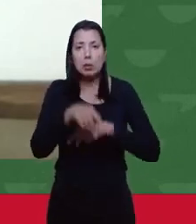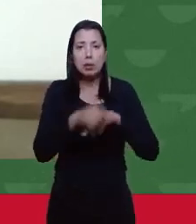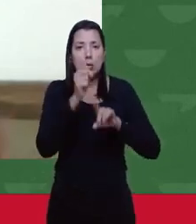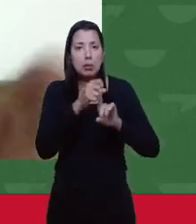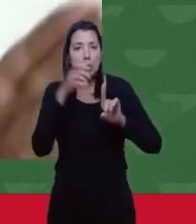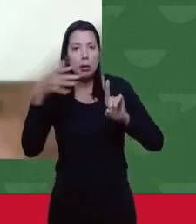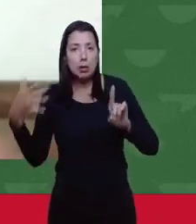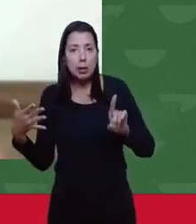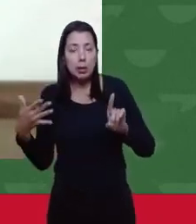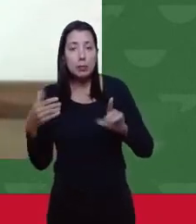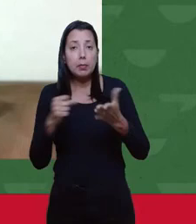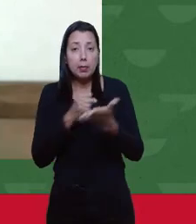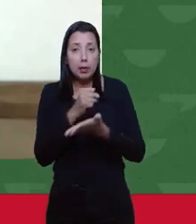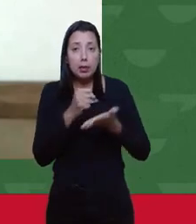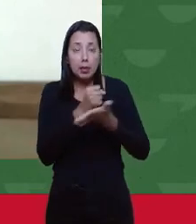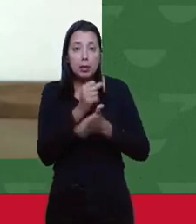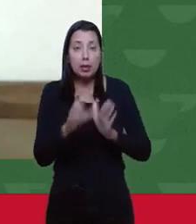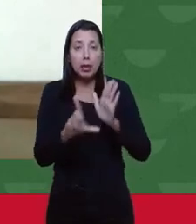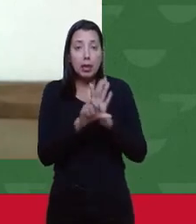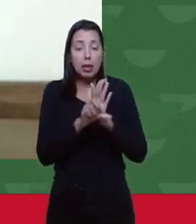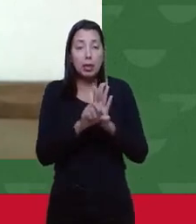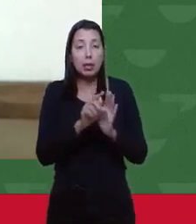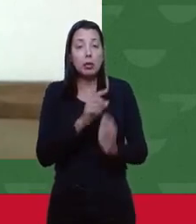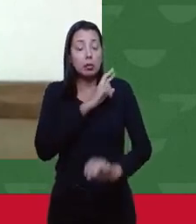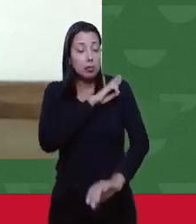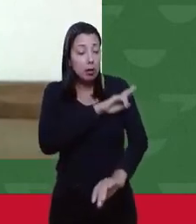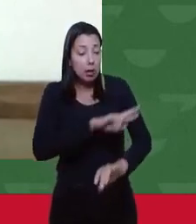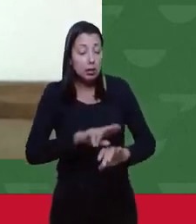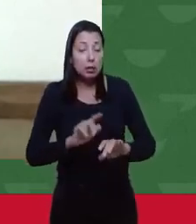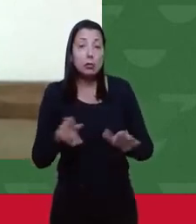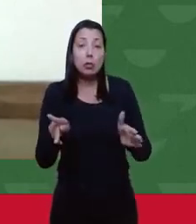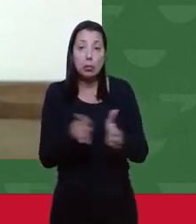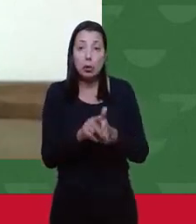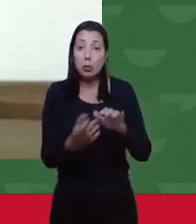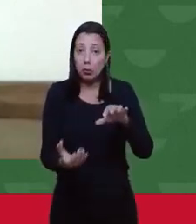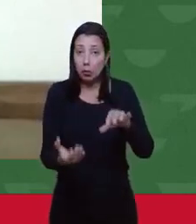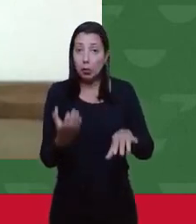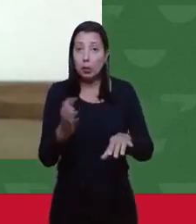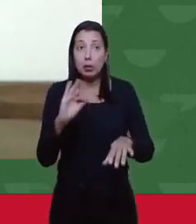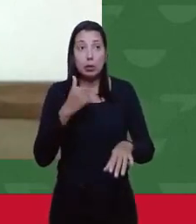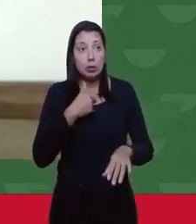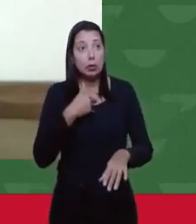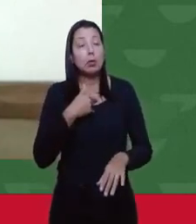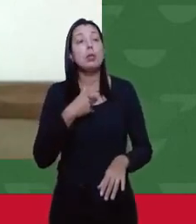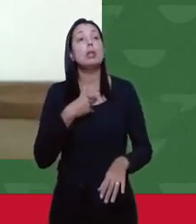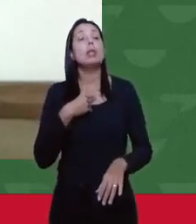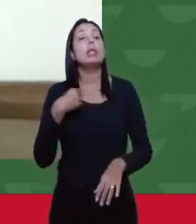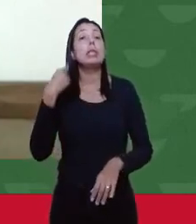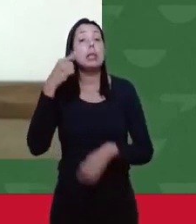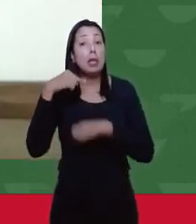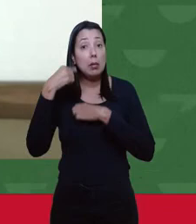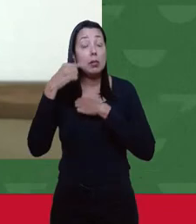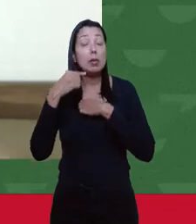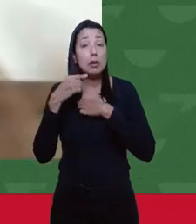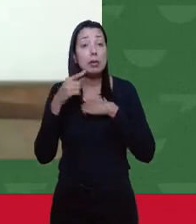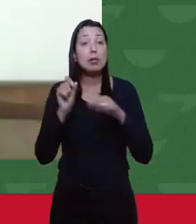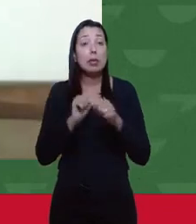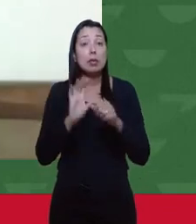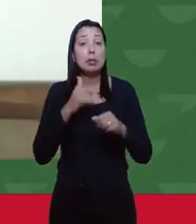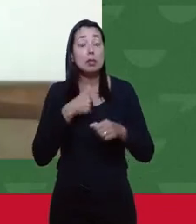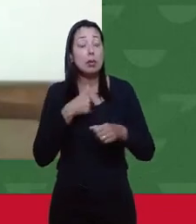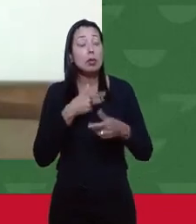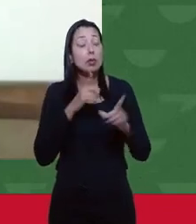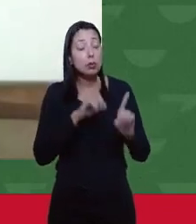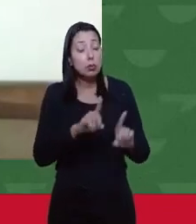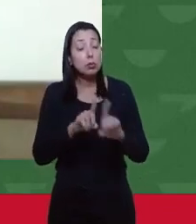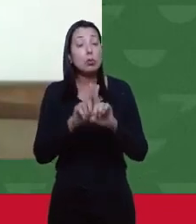LGBT baseado na lei do racismo, até que o próprio Congresso, ou seja, que nós, deputados e deputadas, façamos a nossa